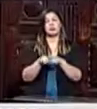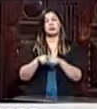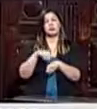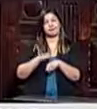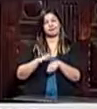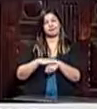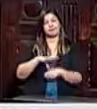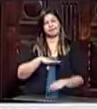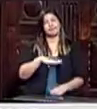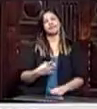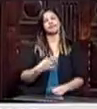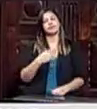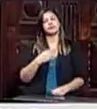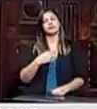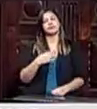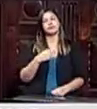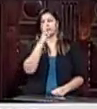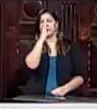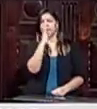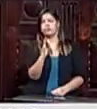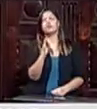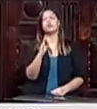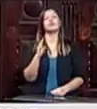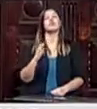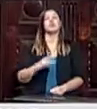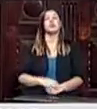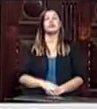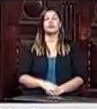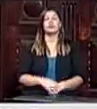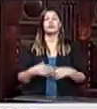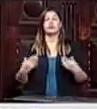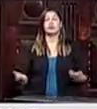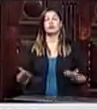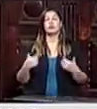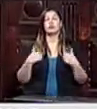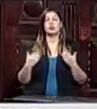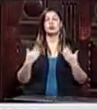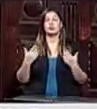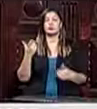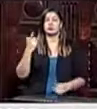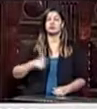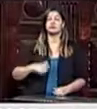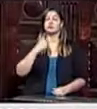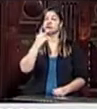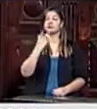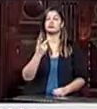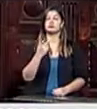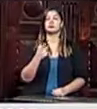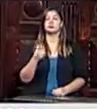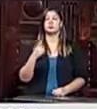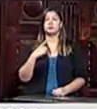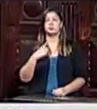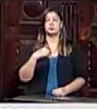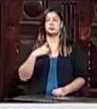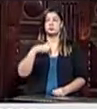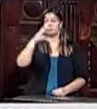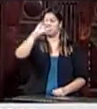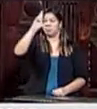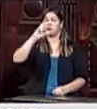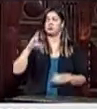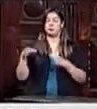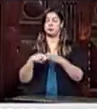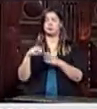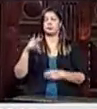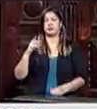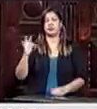de enfrentar também as discussões que são difíceis. Portanto, eu quero dizer aqui, enquanto líder da bancada do Partido